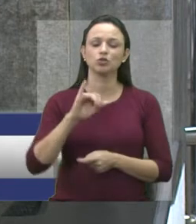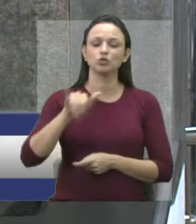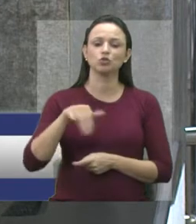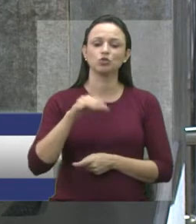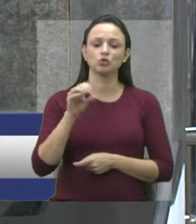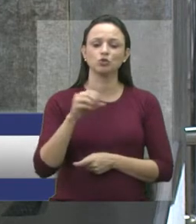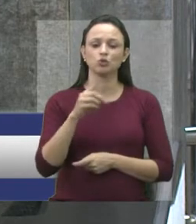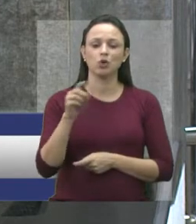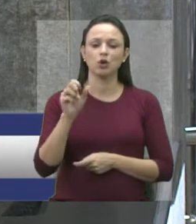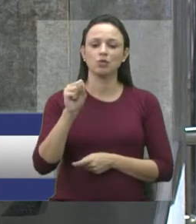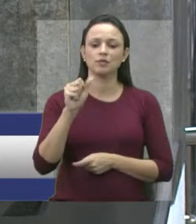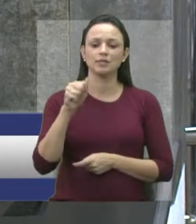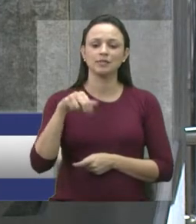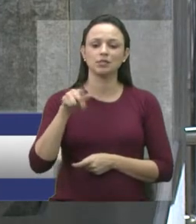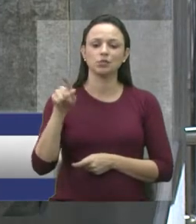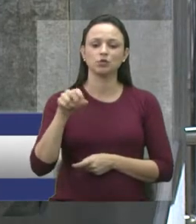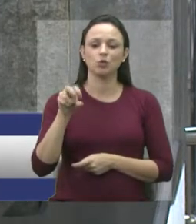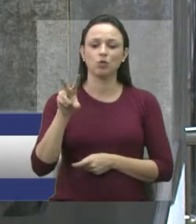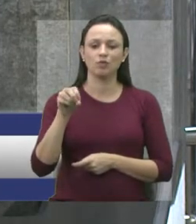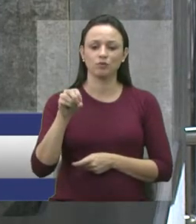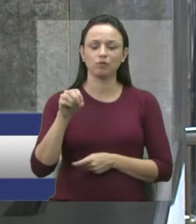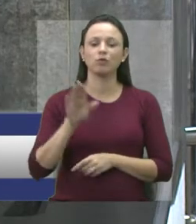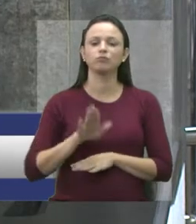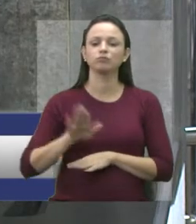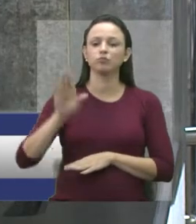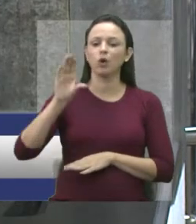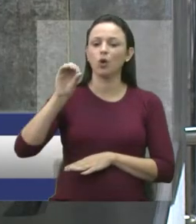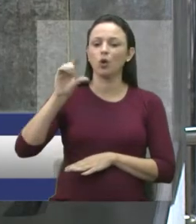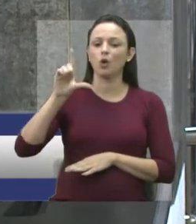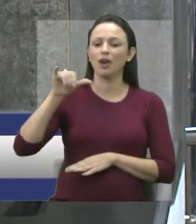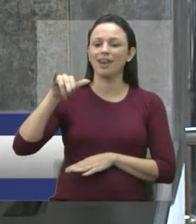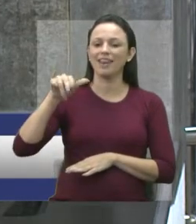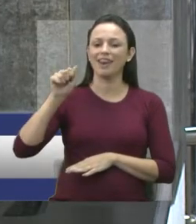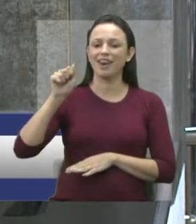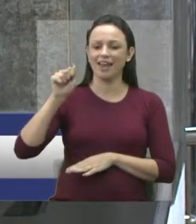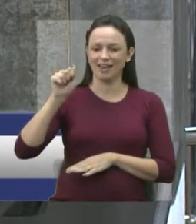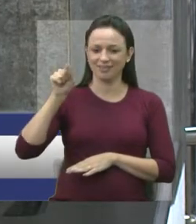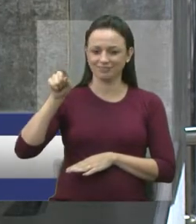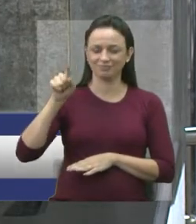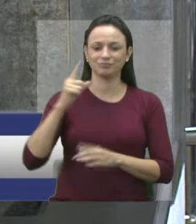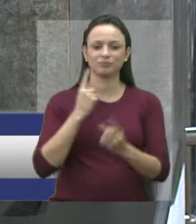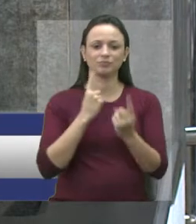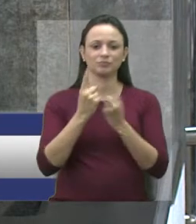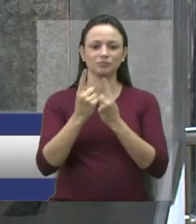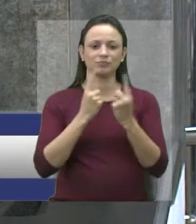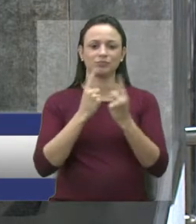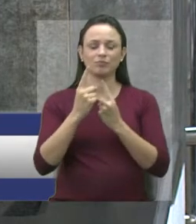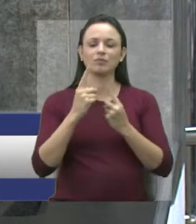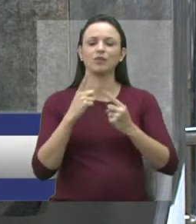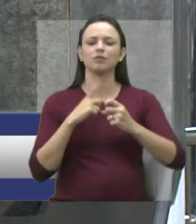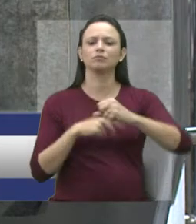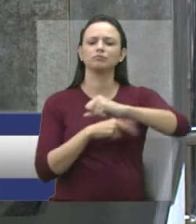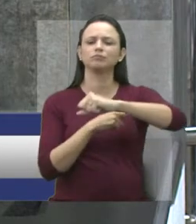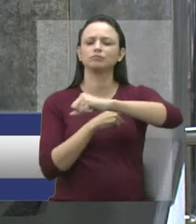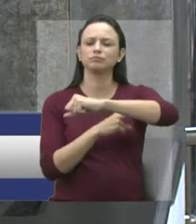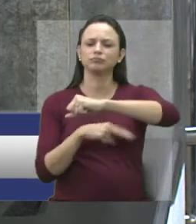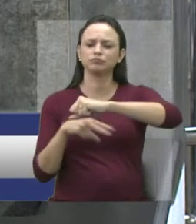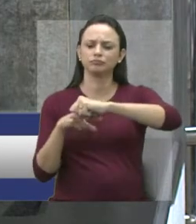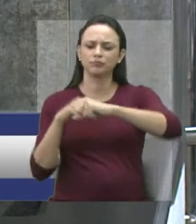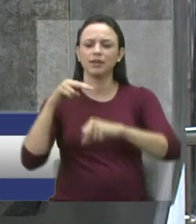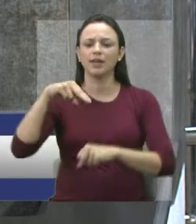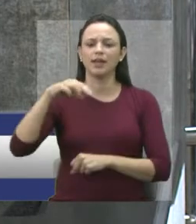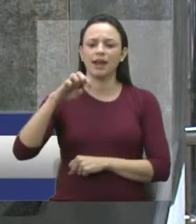nos altos da colina, havia ali uma abertura na avenida, no pontilhão da Avenida Netinho Prado, que